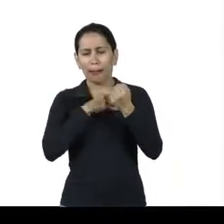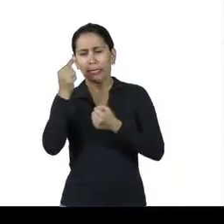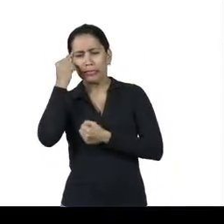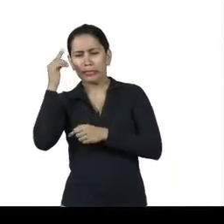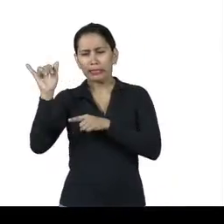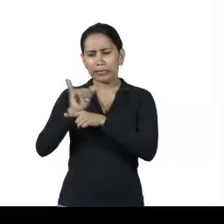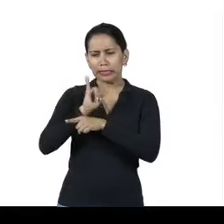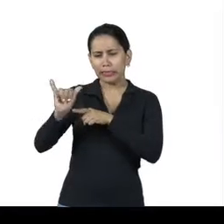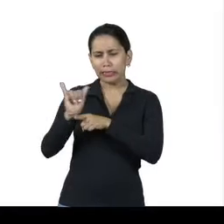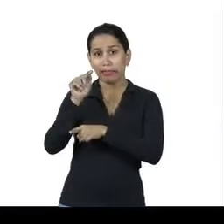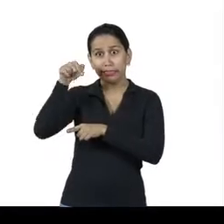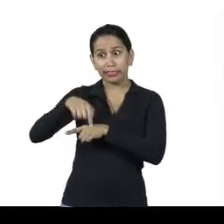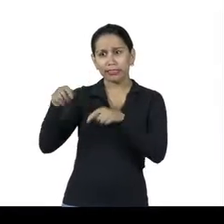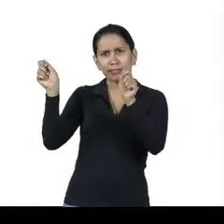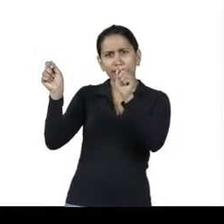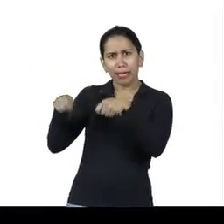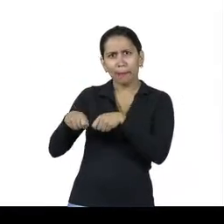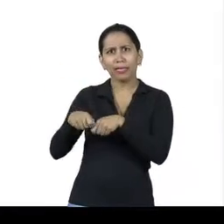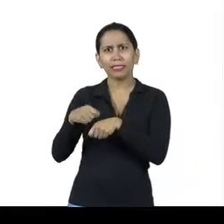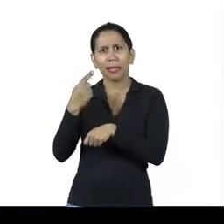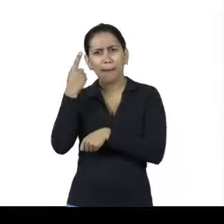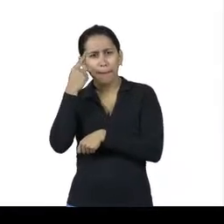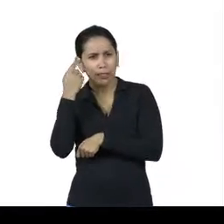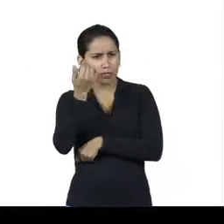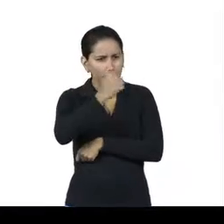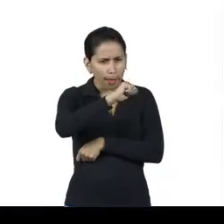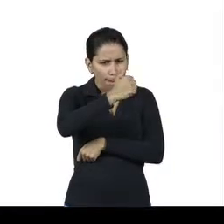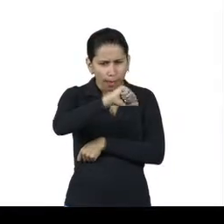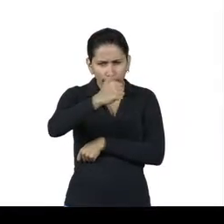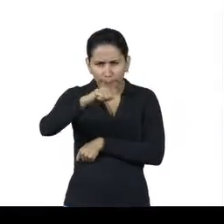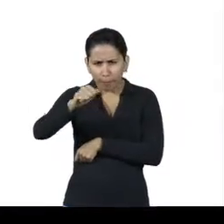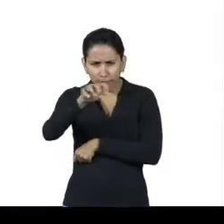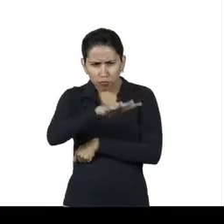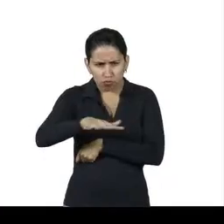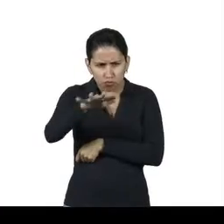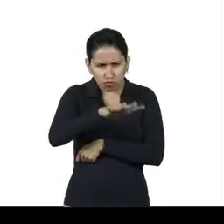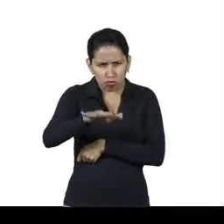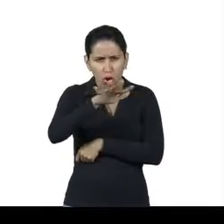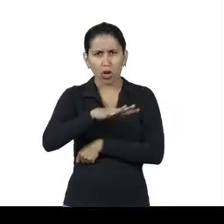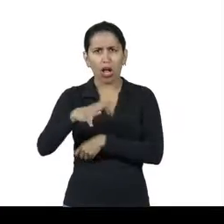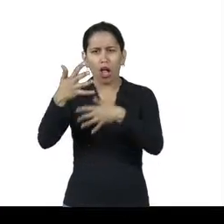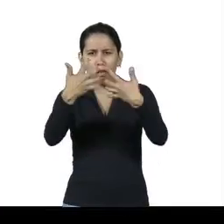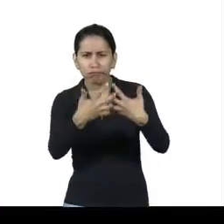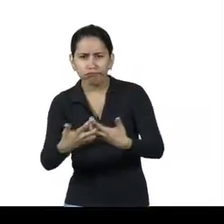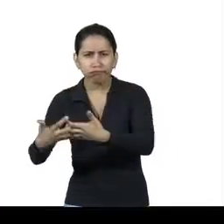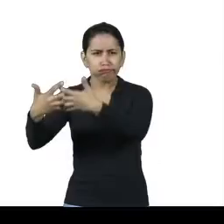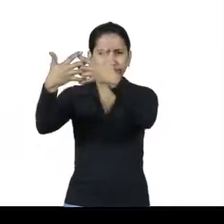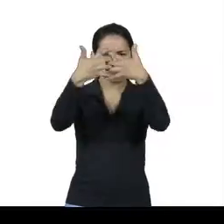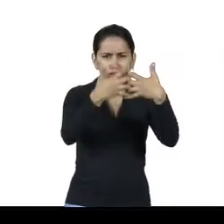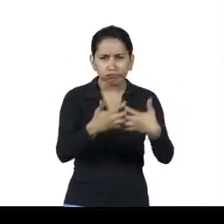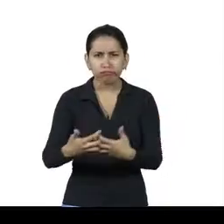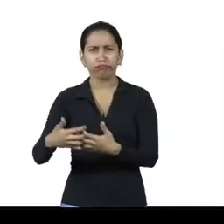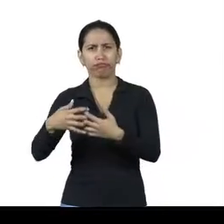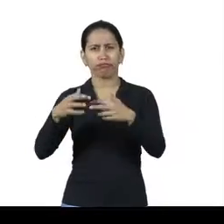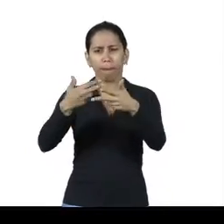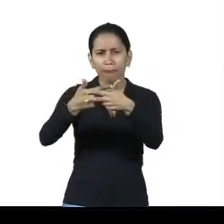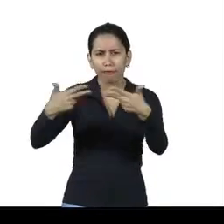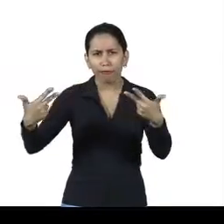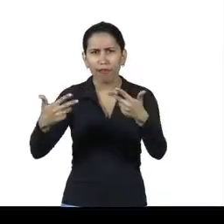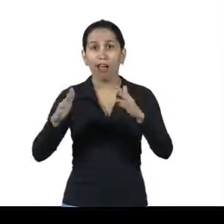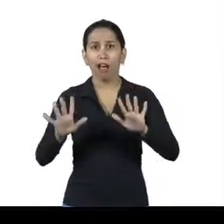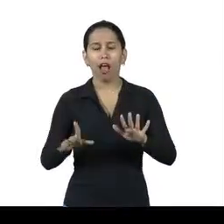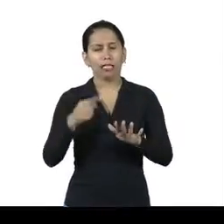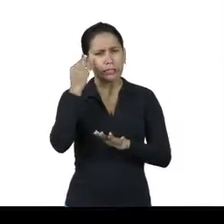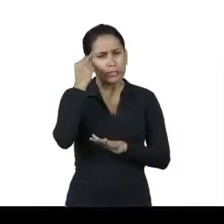profissionais capacitados que avaliam o local, as máquinas e os equipamentos. A partir da análise de risco, cada tarefa